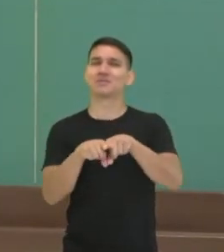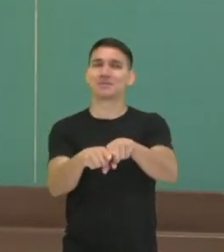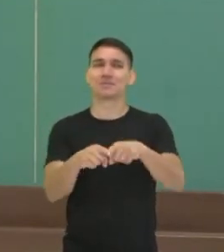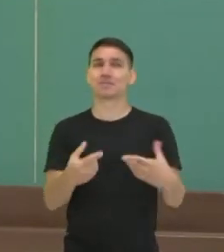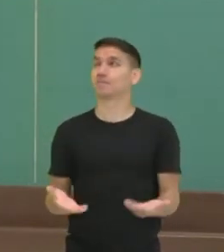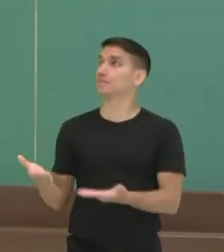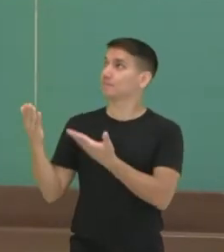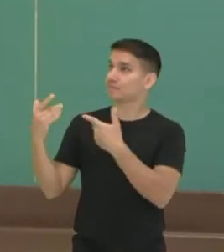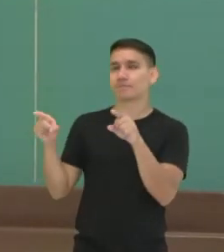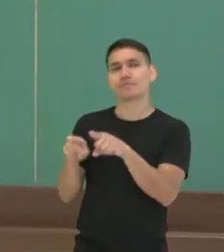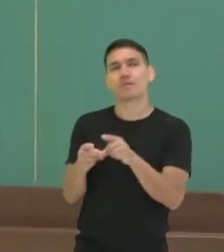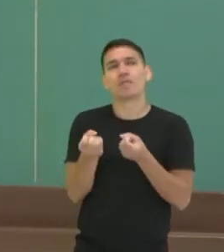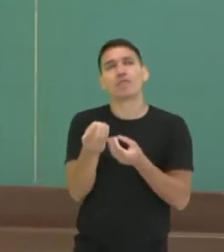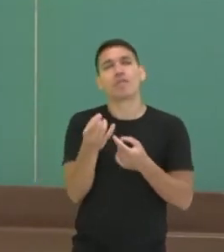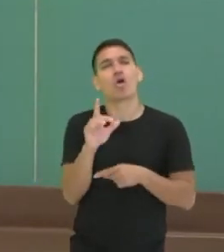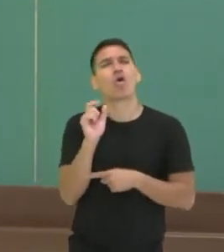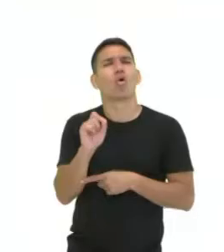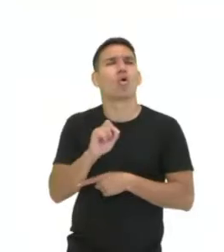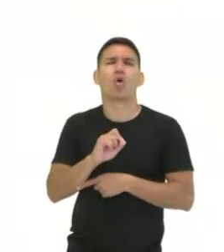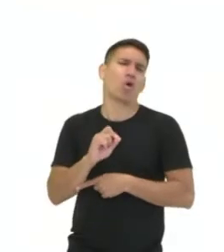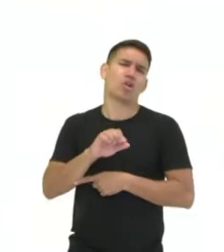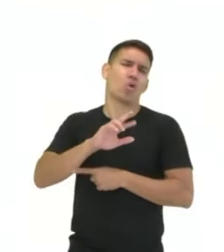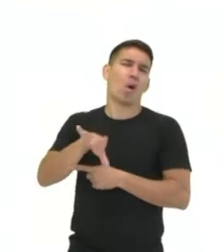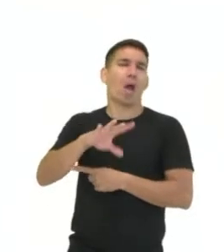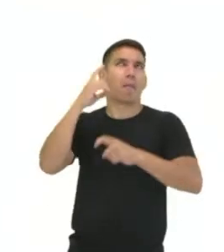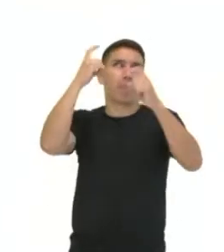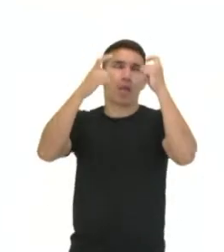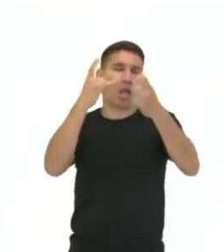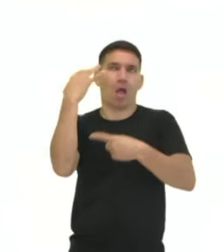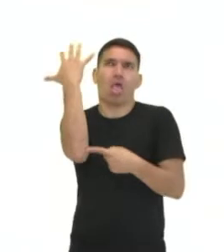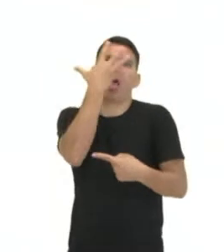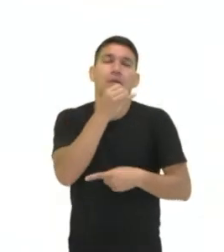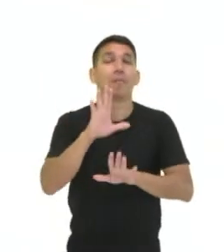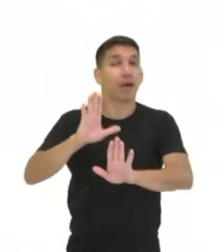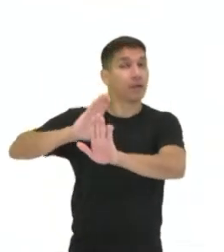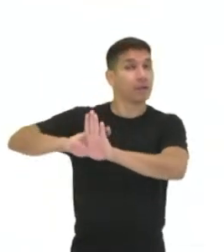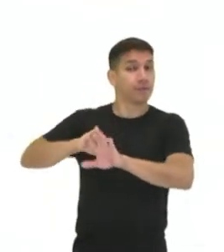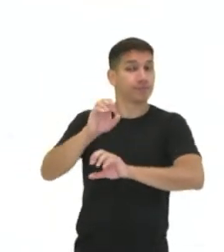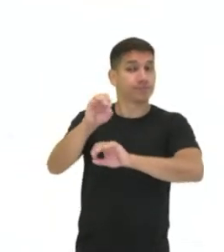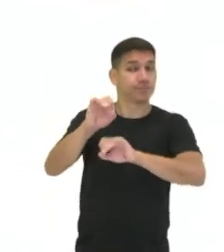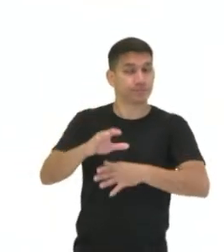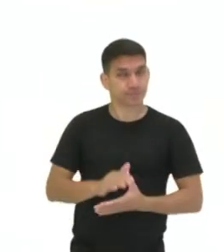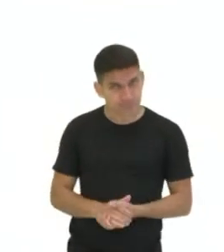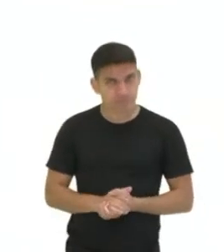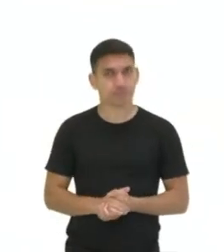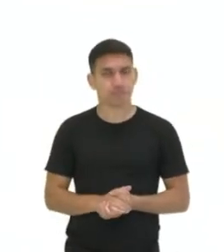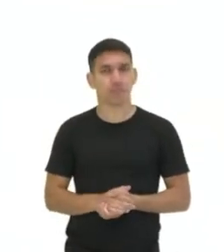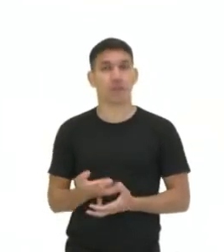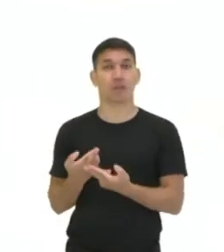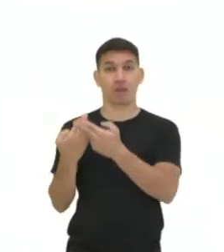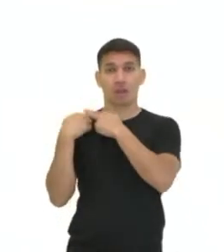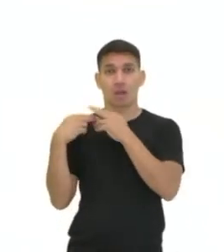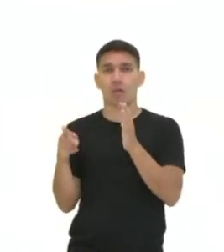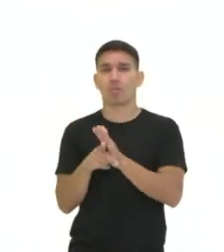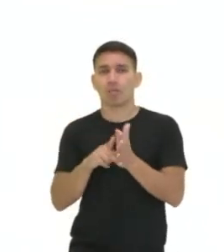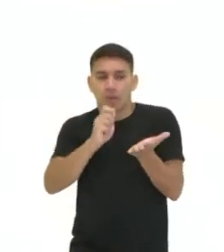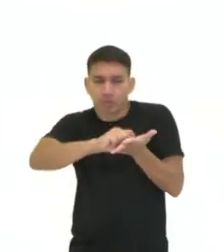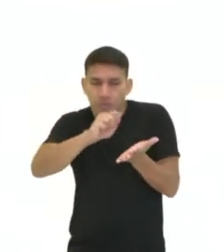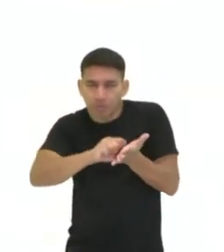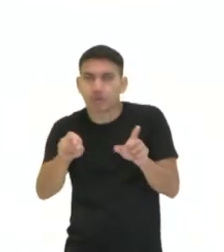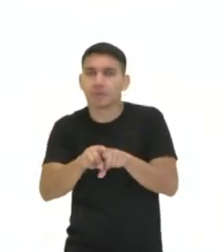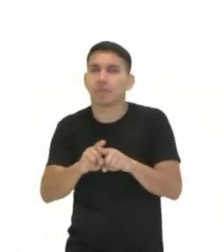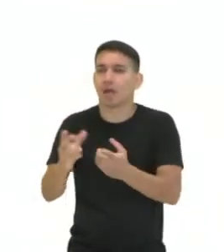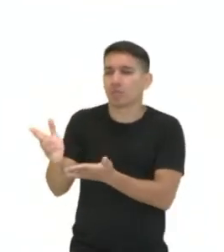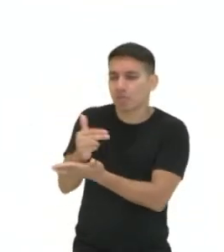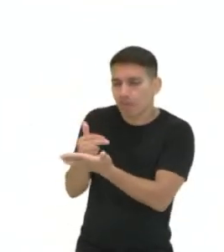artista medieval não estava preocupado com a beleza e proporção, e sim em passar uma mensagem. Os responsáveis, tanto pela escrita quanto pela ilustração do